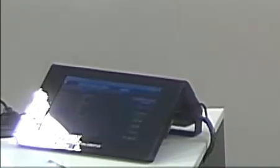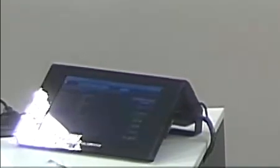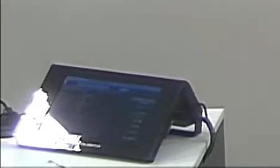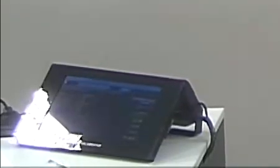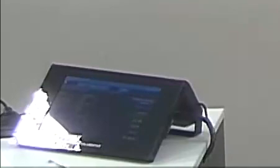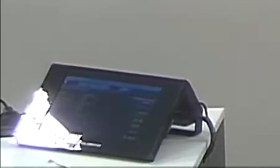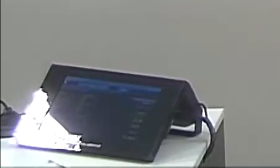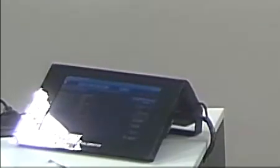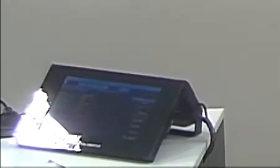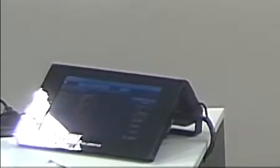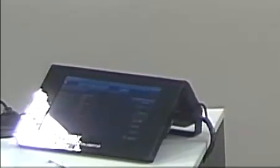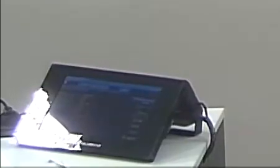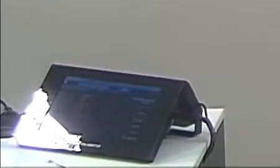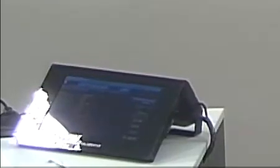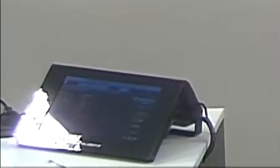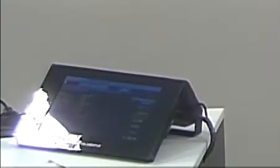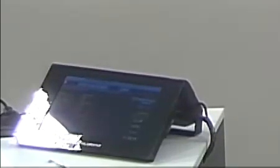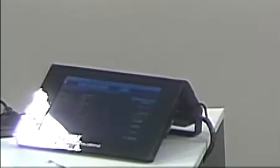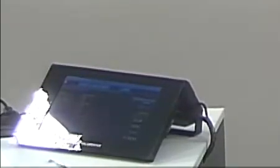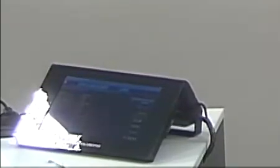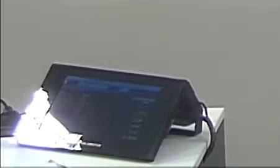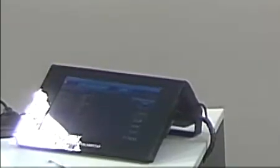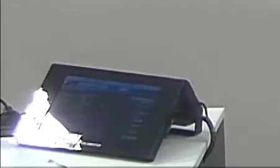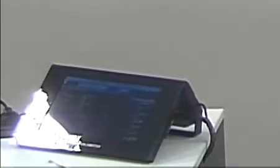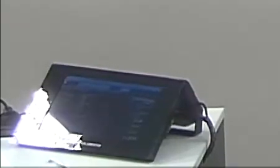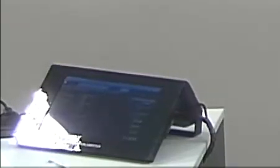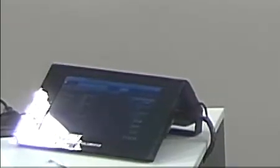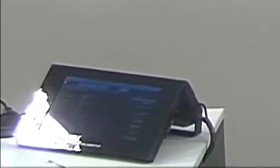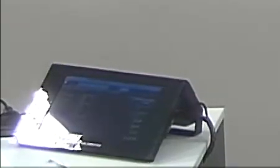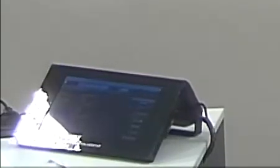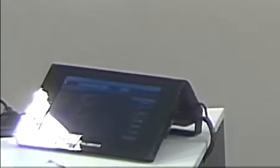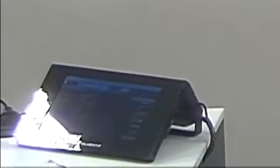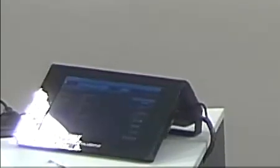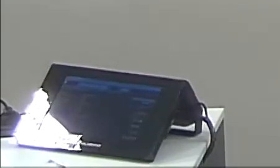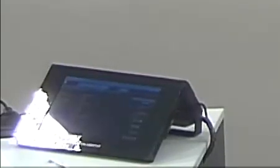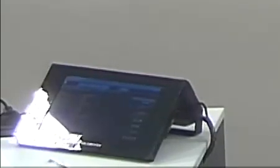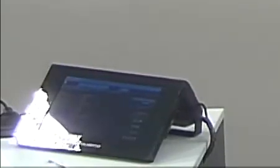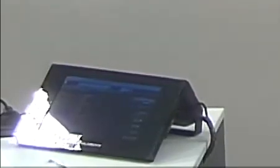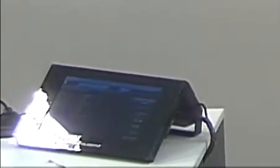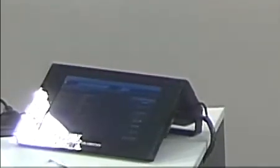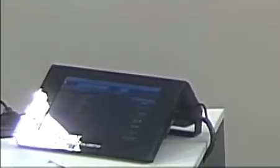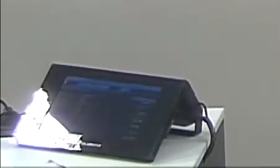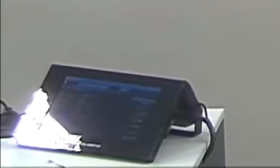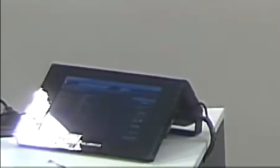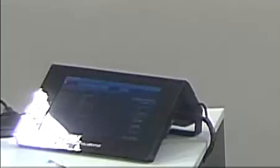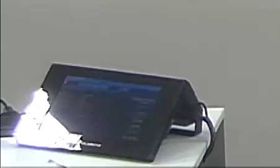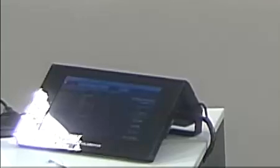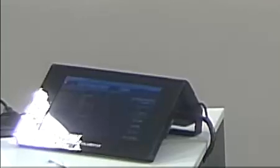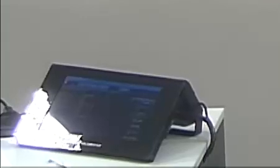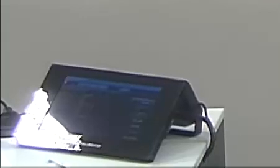Está aberta a inscrição para discussão da matéria.